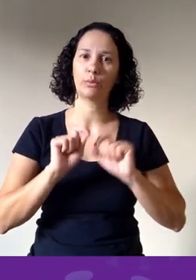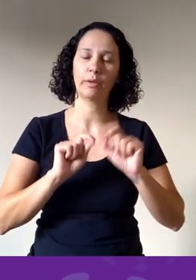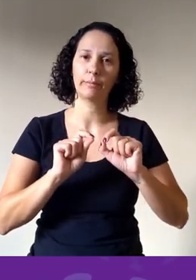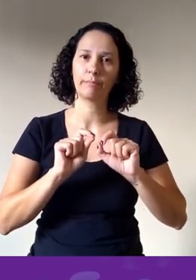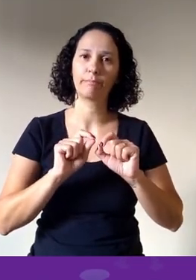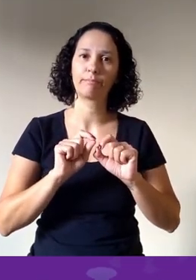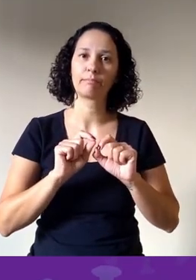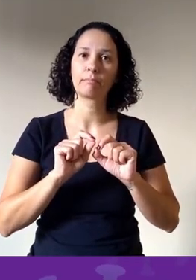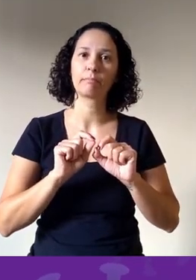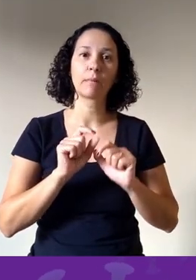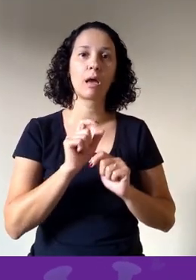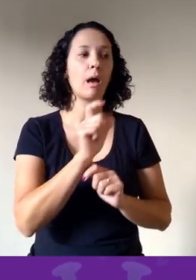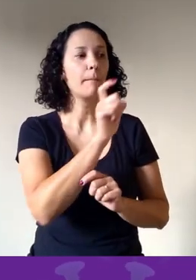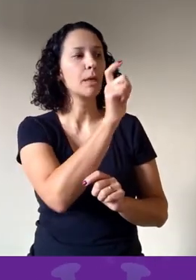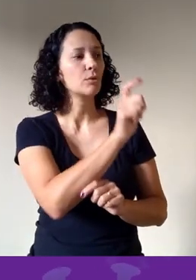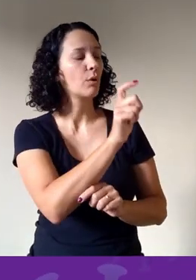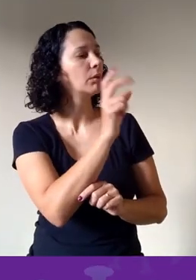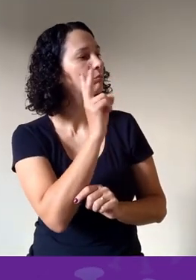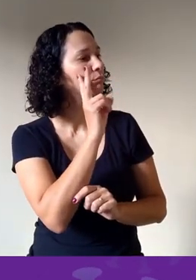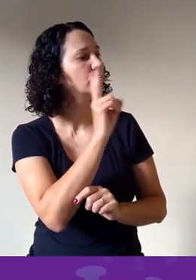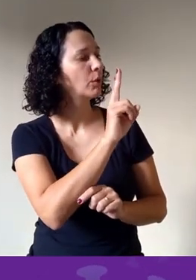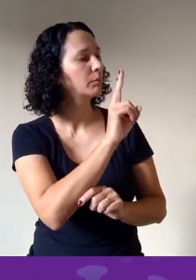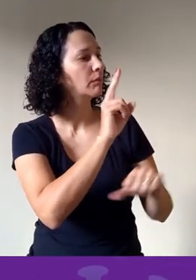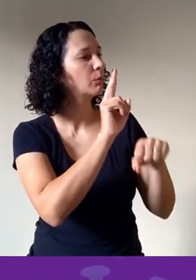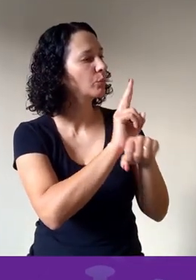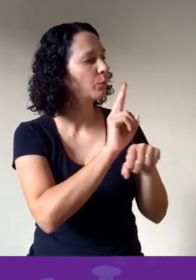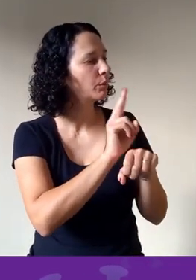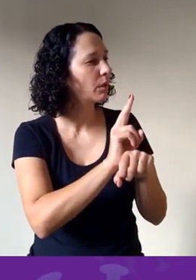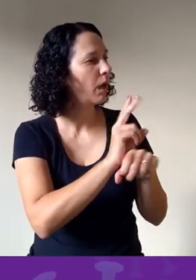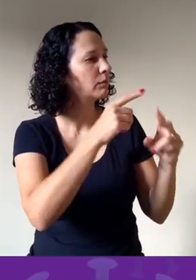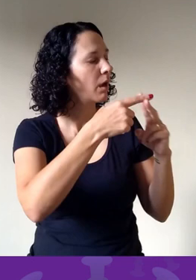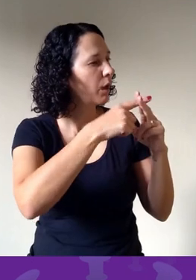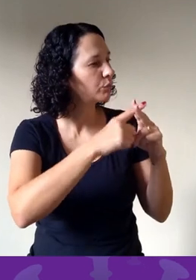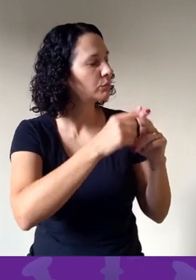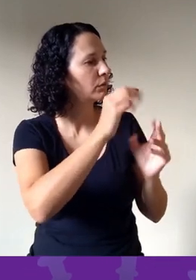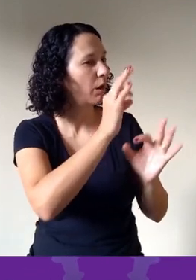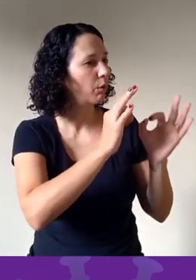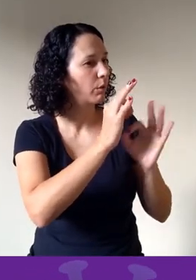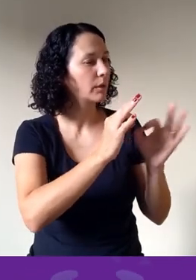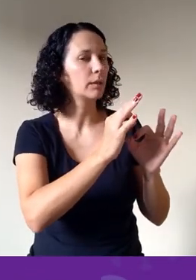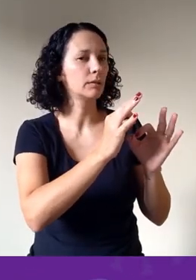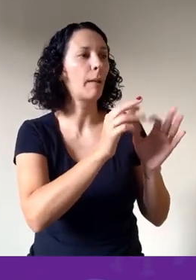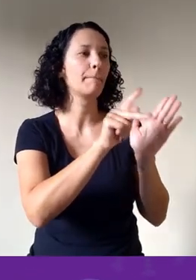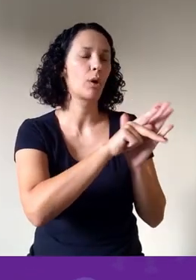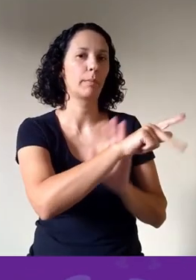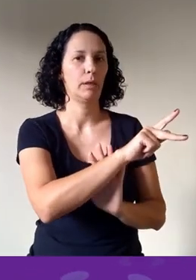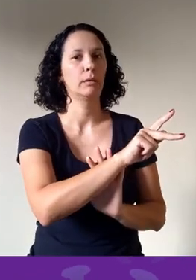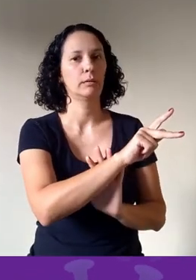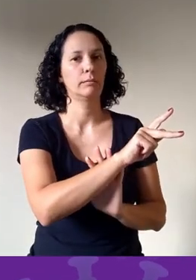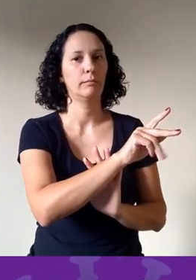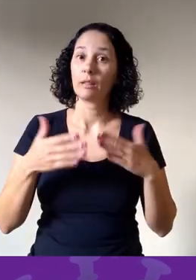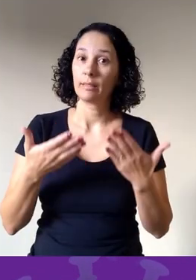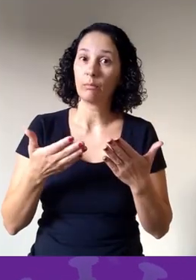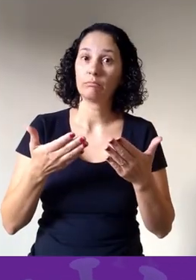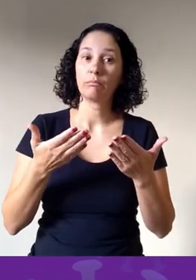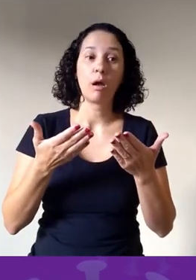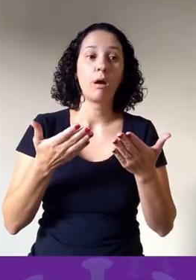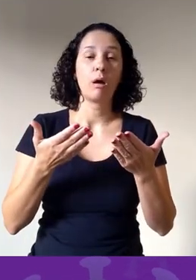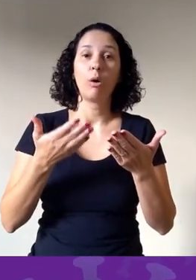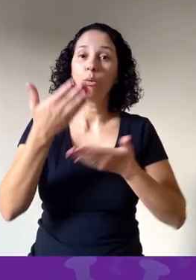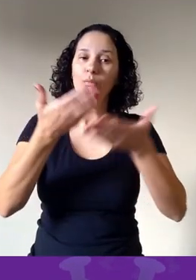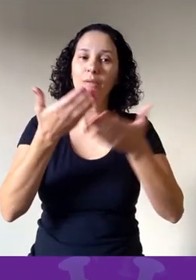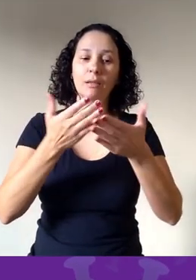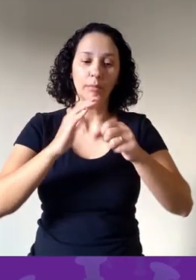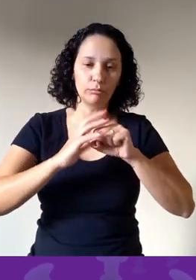que existe este ou aquele recurso que é especificamente é b a comprar o tratamento da